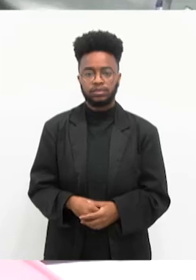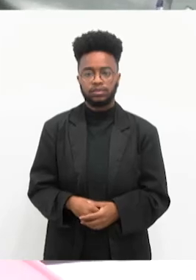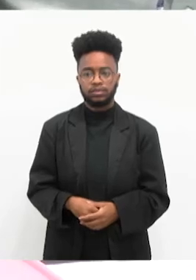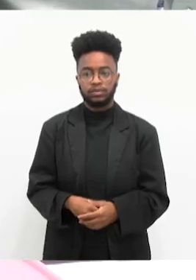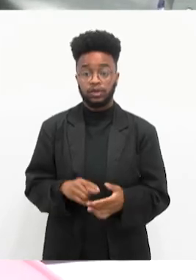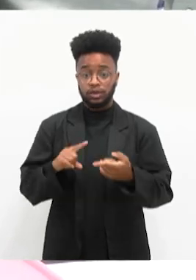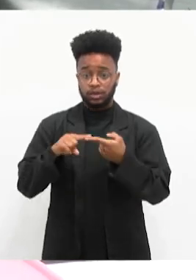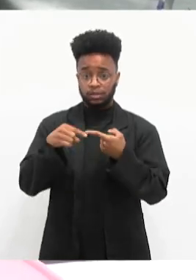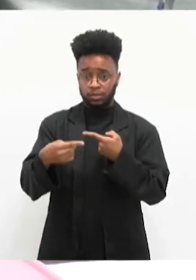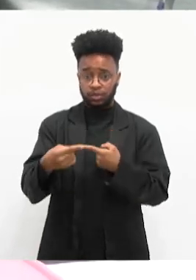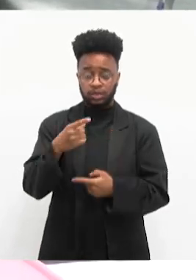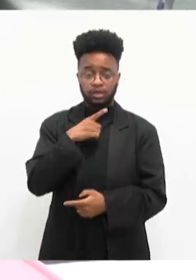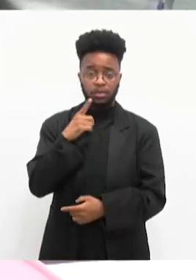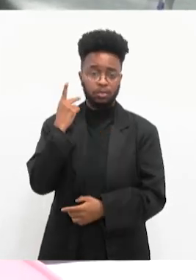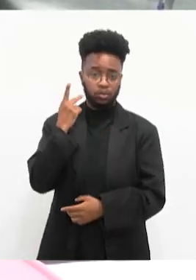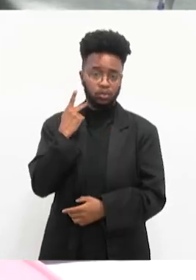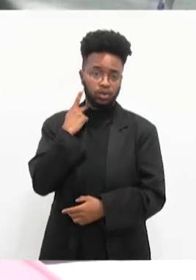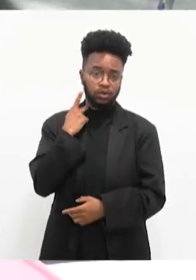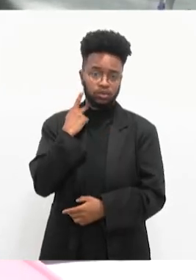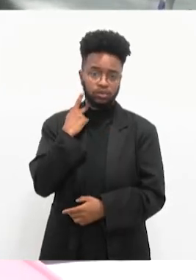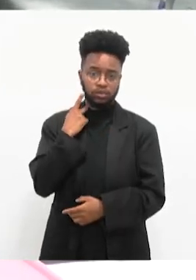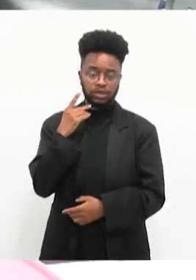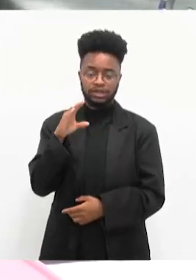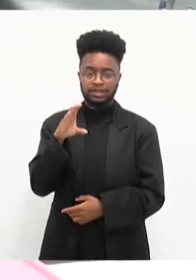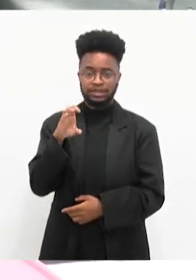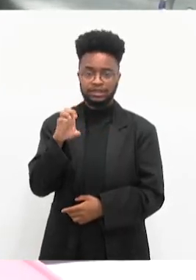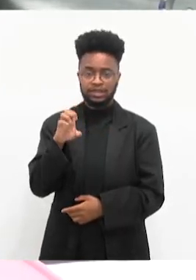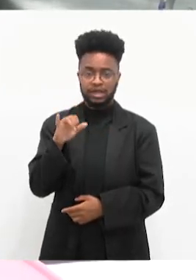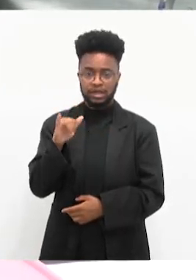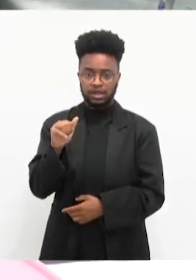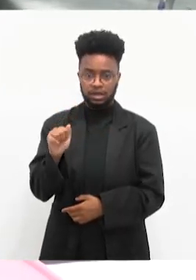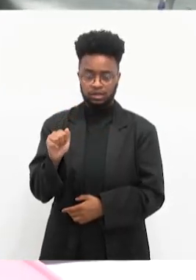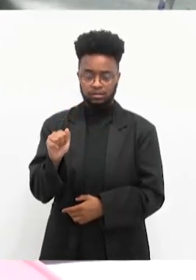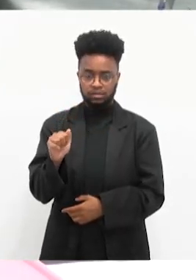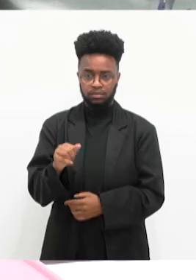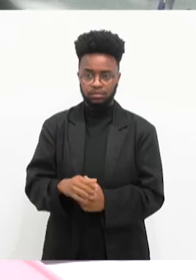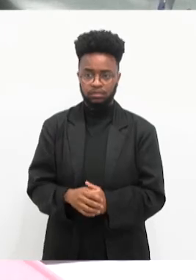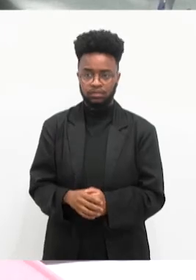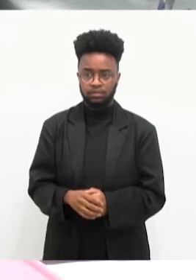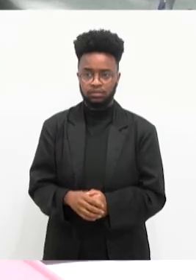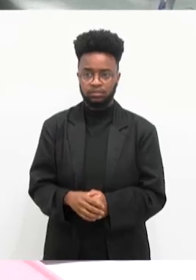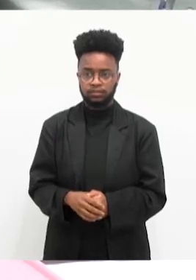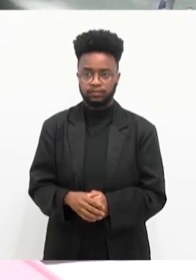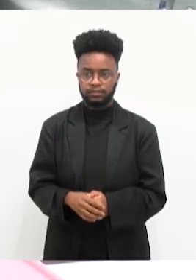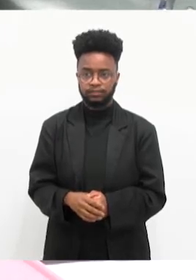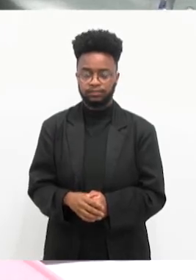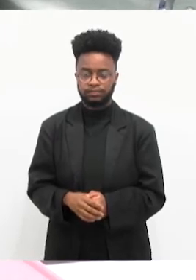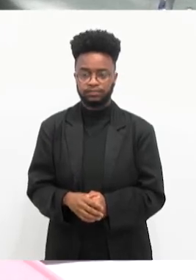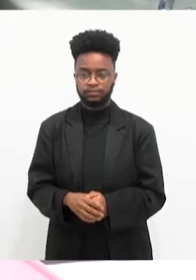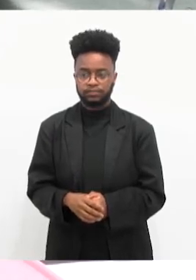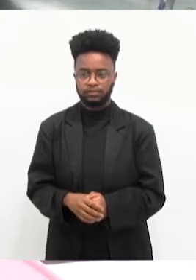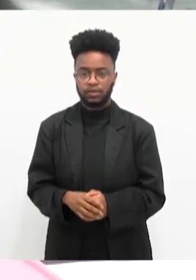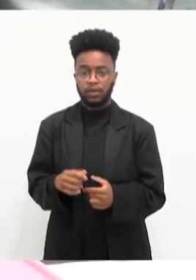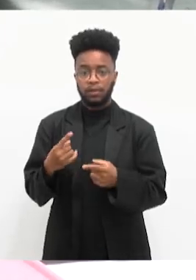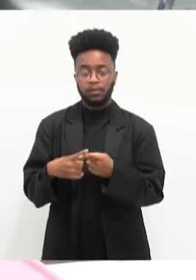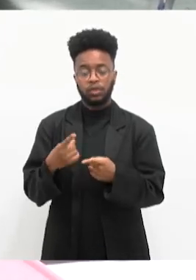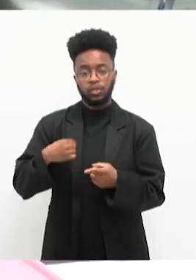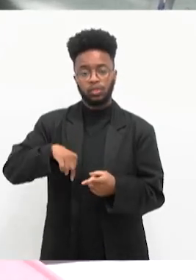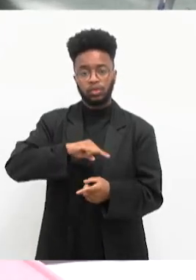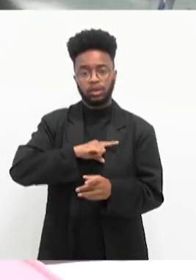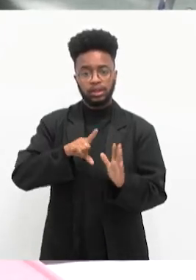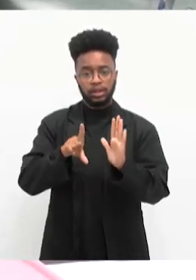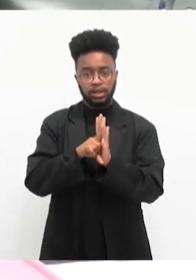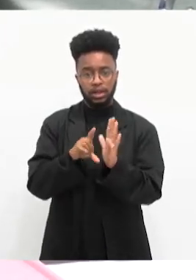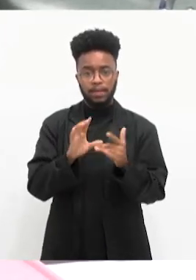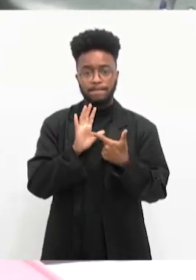Um procurador da CEA, porque, como essa nossa lei, ela